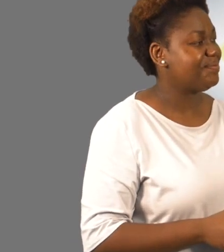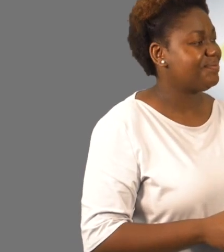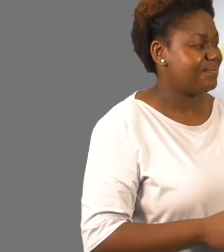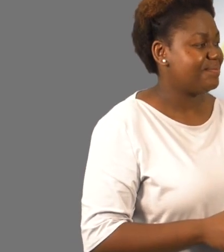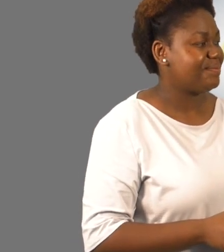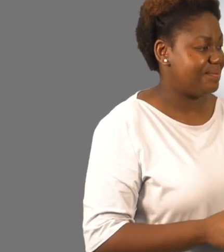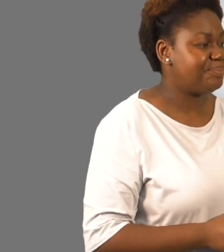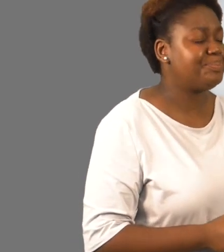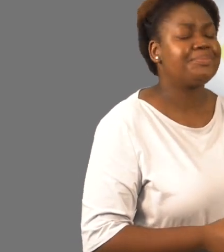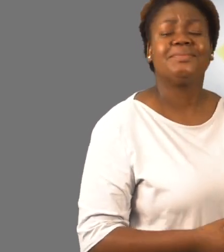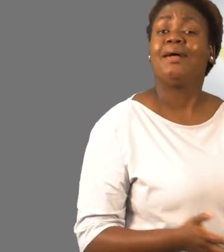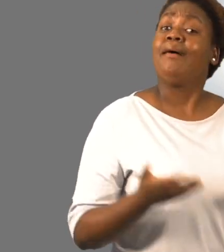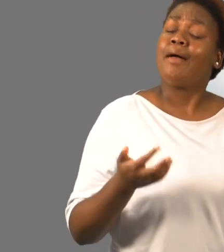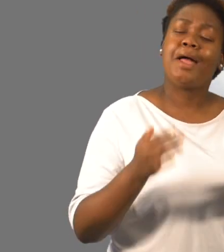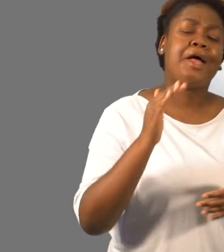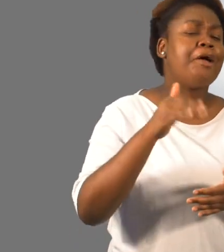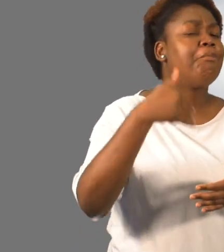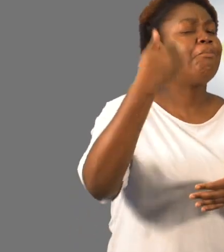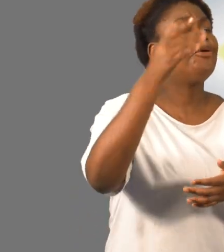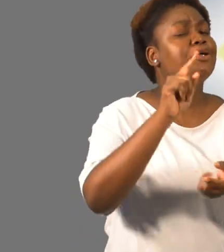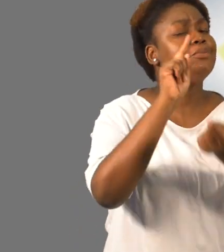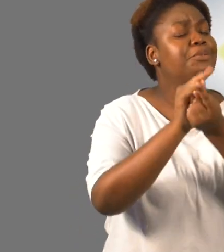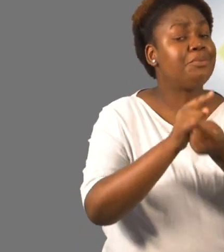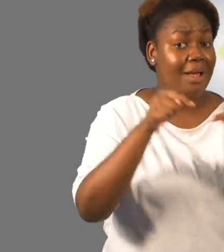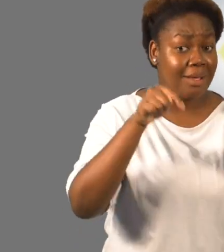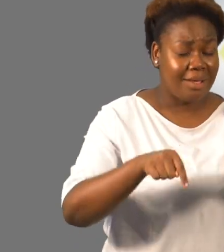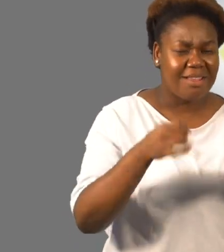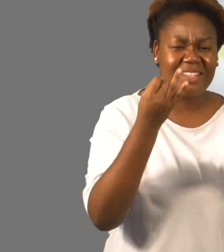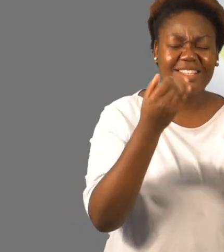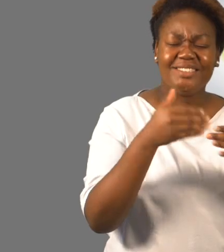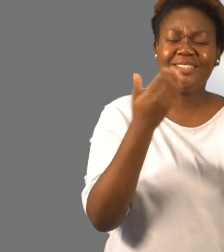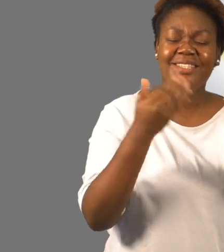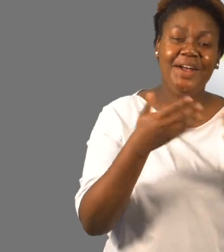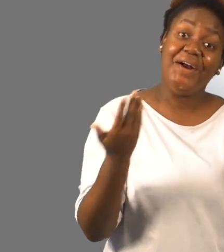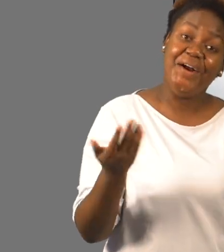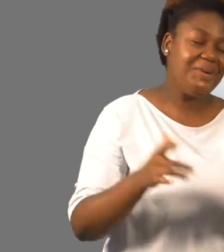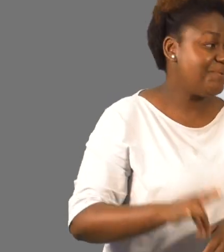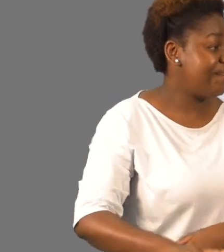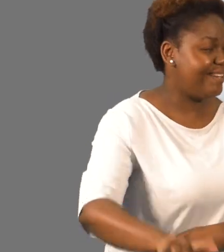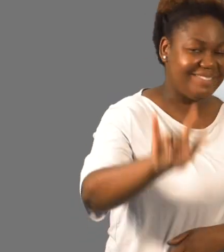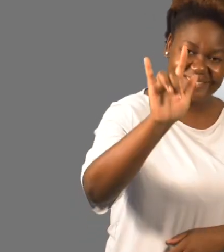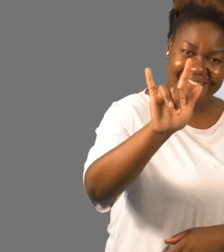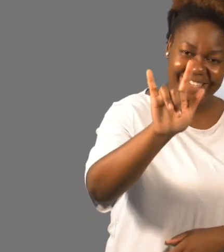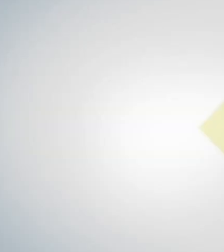e Youtube o próximo encontro está marcado para daqui a sete dias